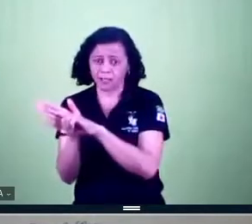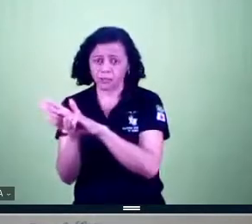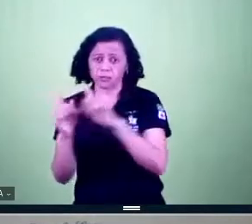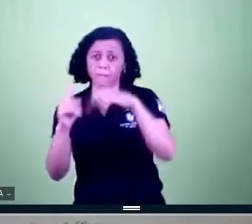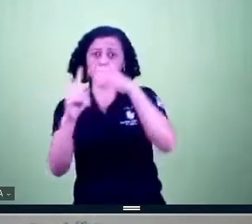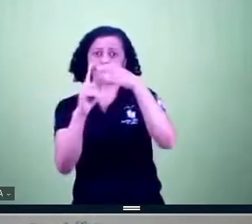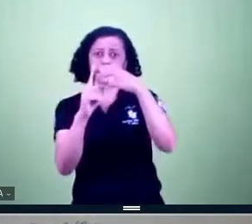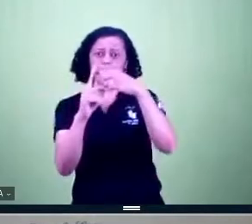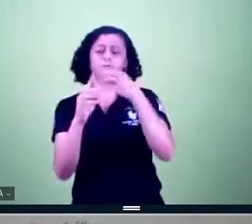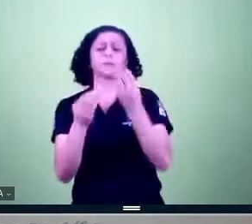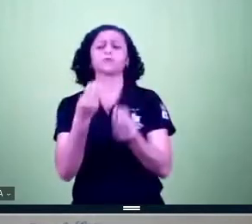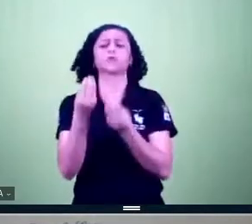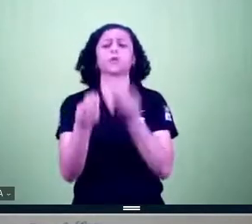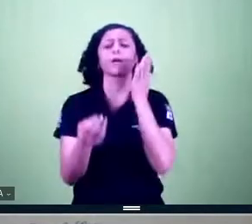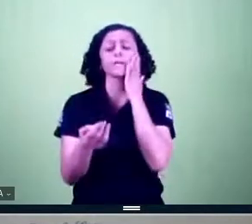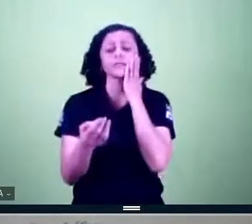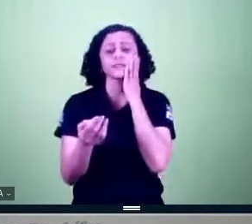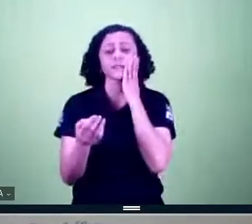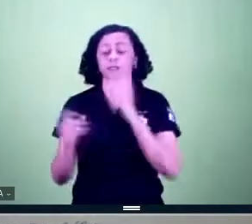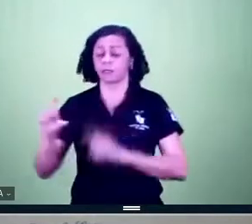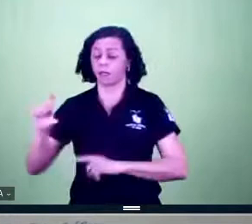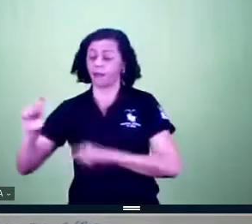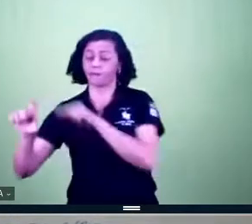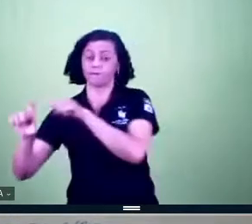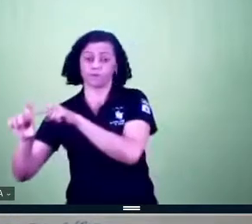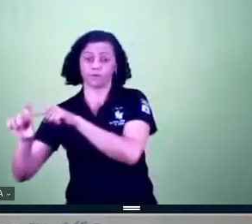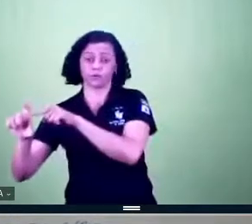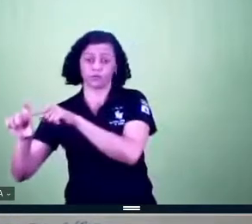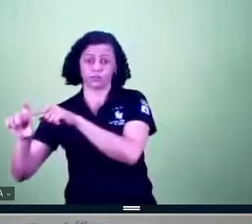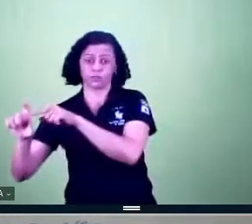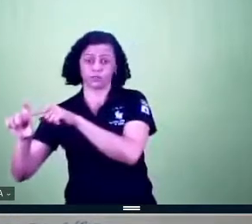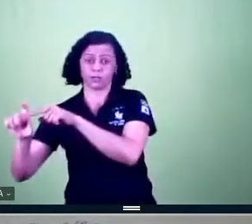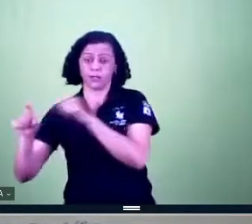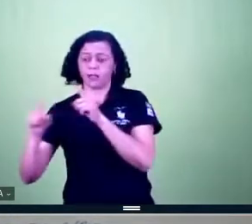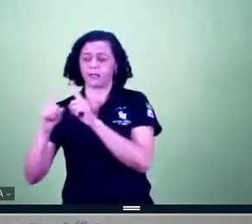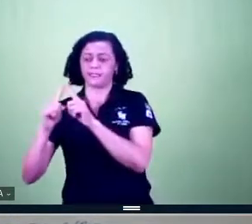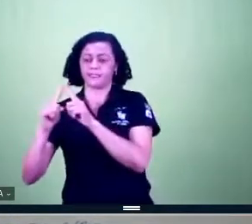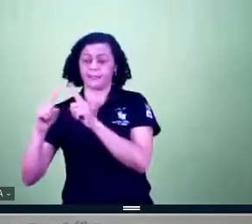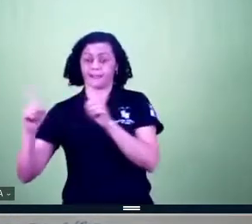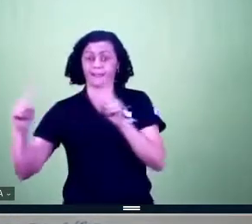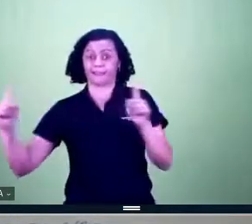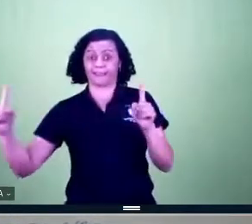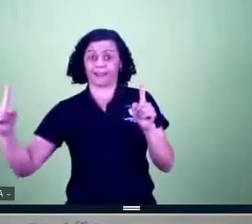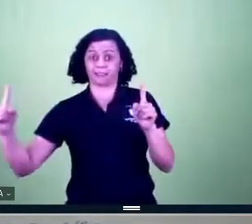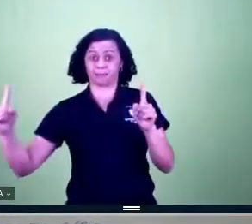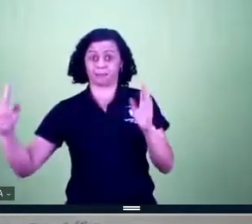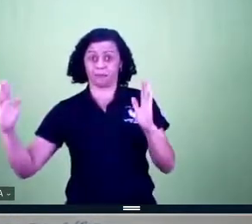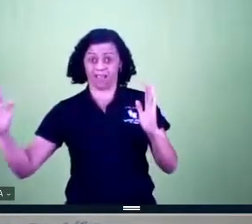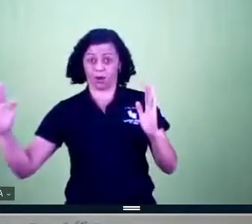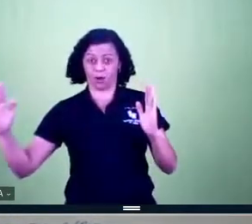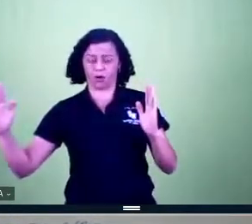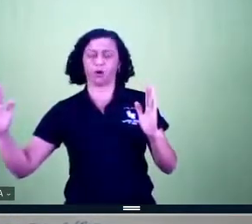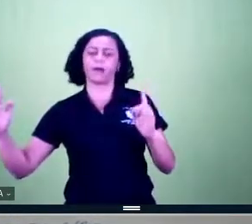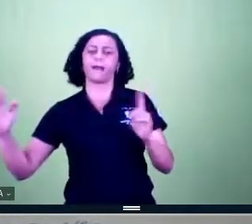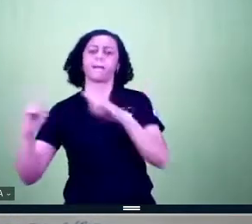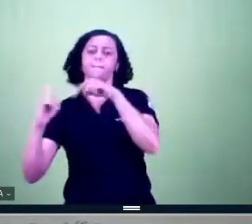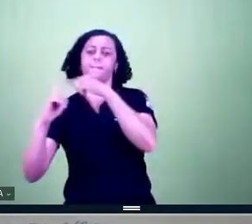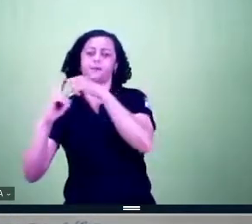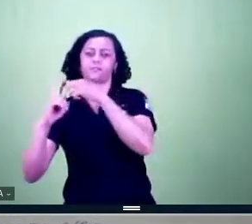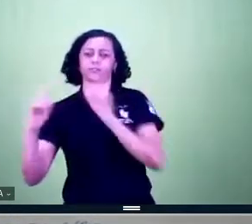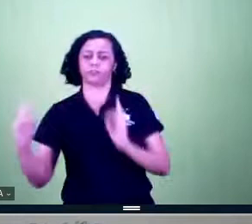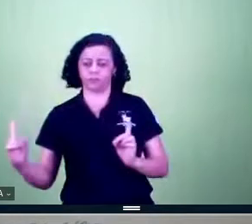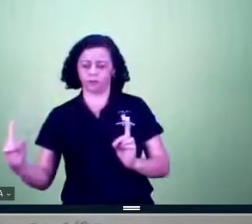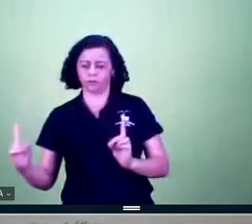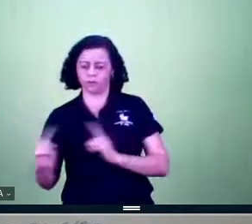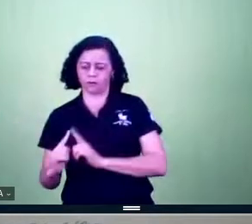onde que é menos? Ora, a fonte já vem escrito na fonte, né? O maior tracinho aqui é o positivo, o menor tracinho é o negativo. Então basta